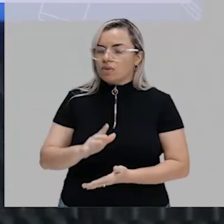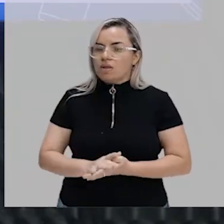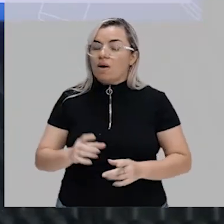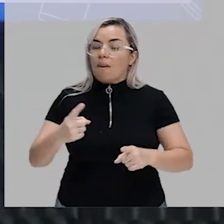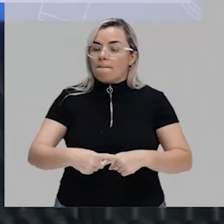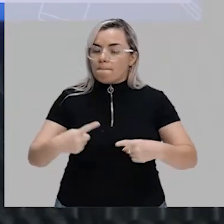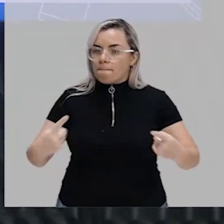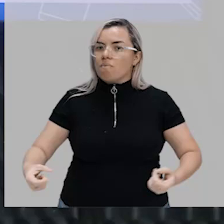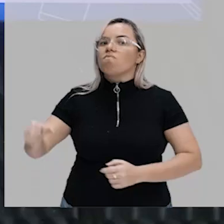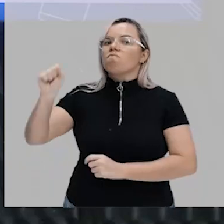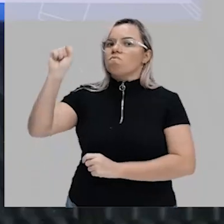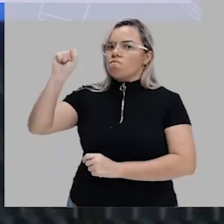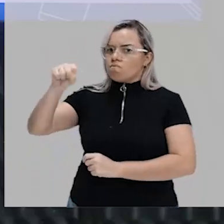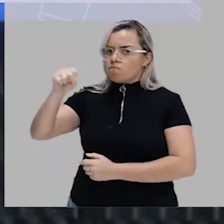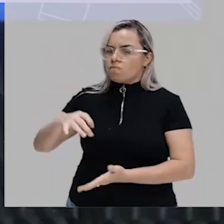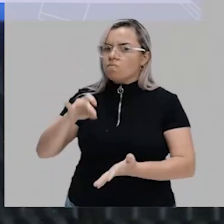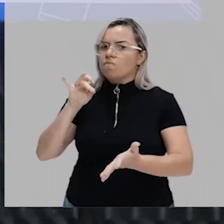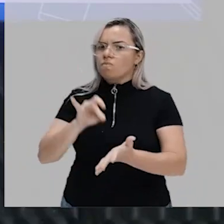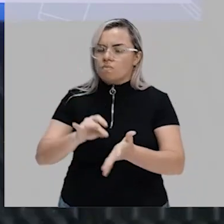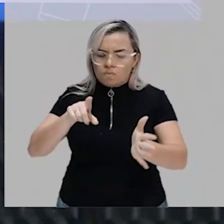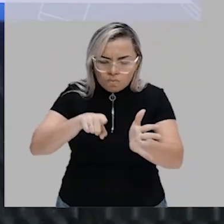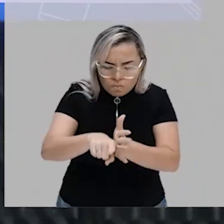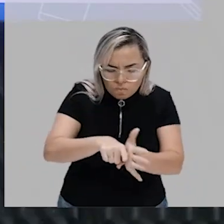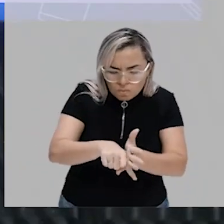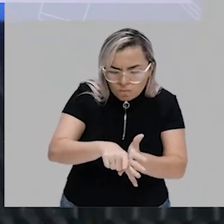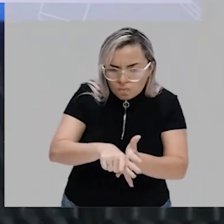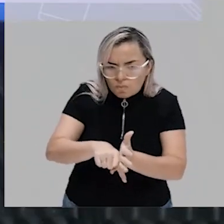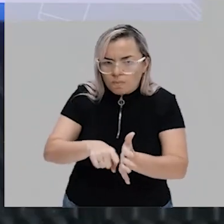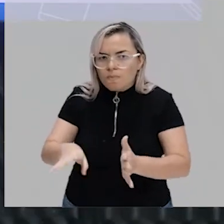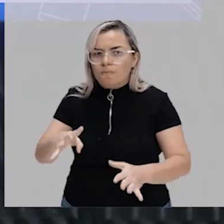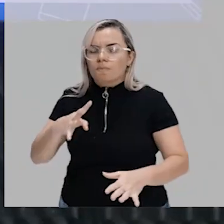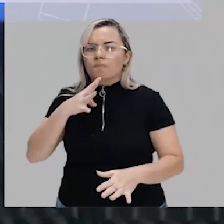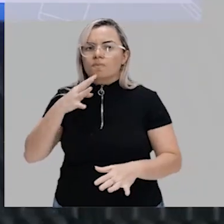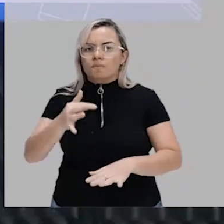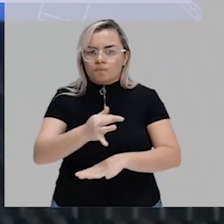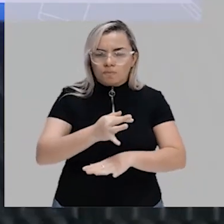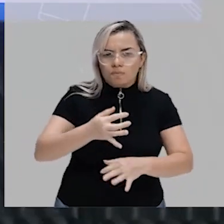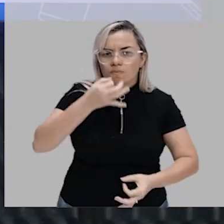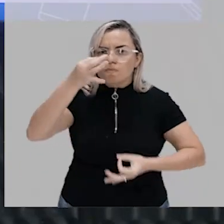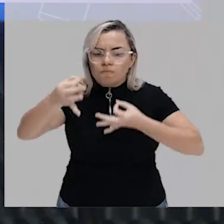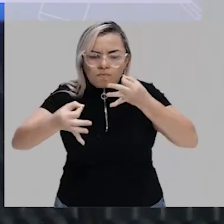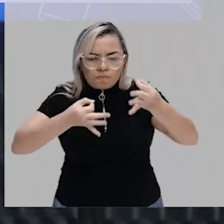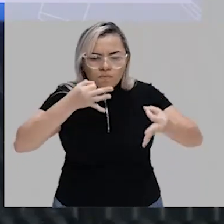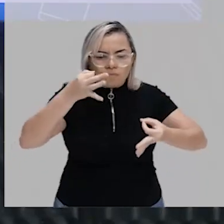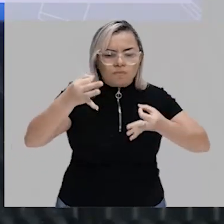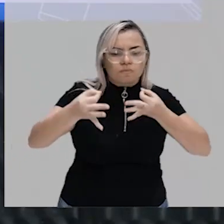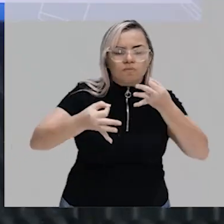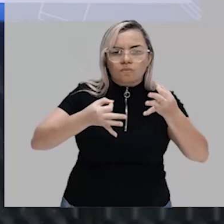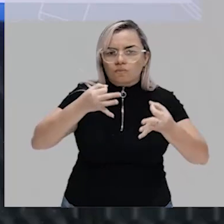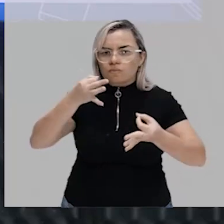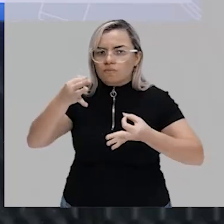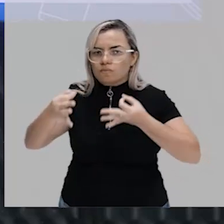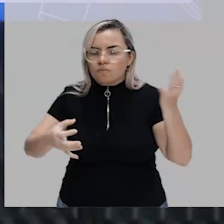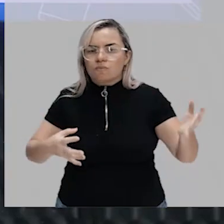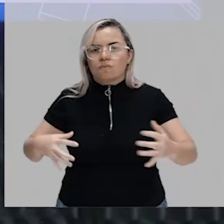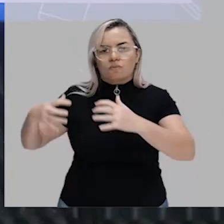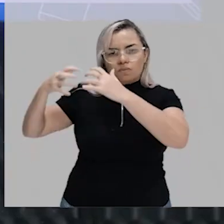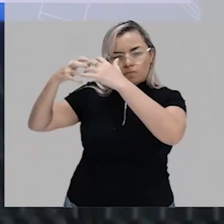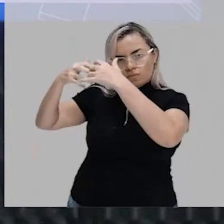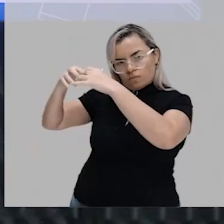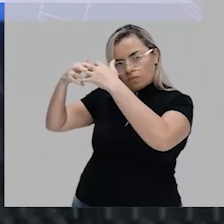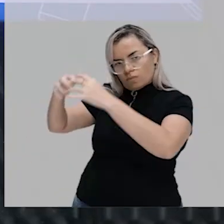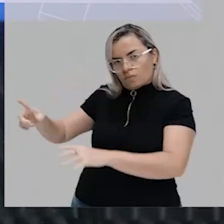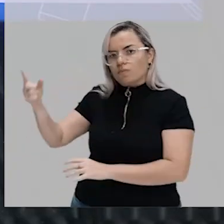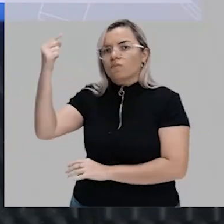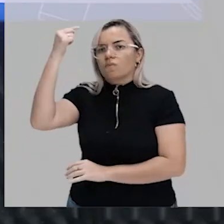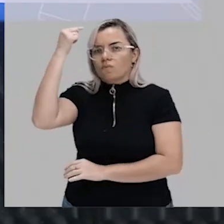que se leva como conhecimento através da argumentação, através da lógica, através